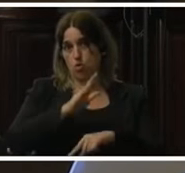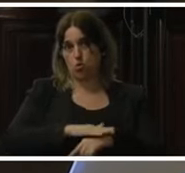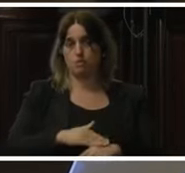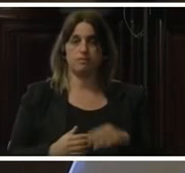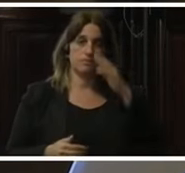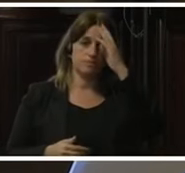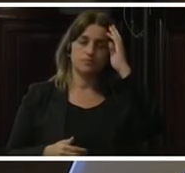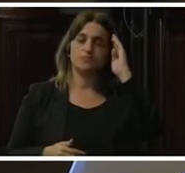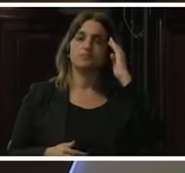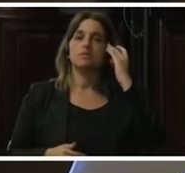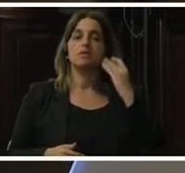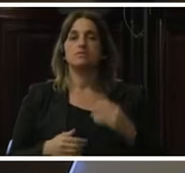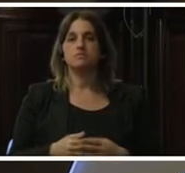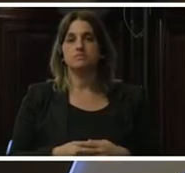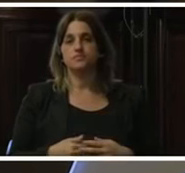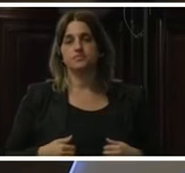de